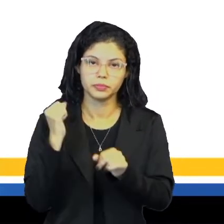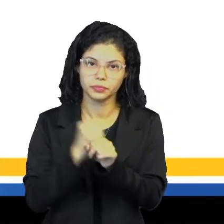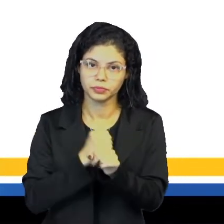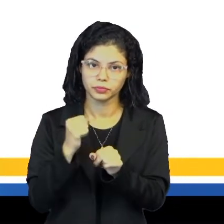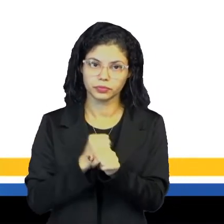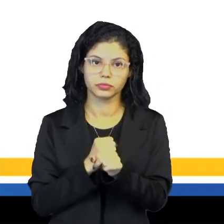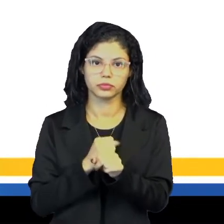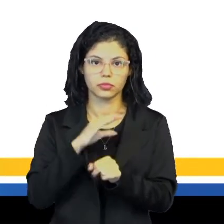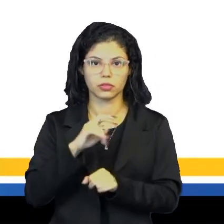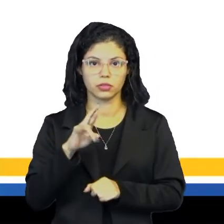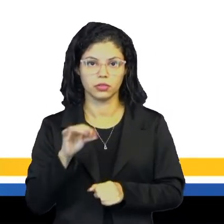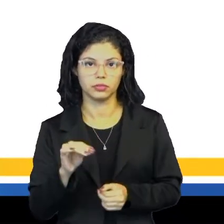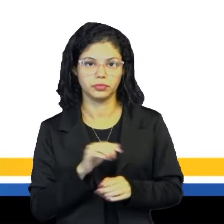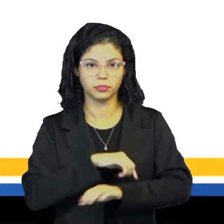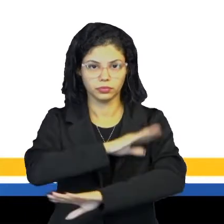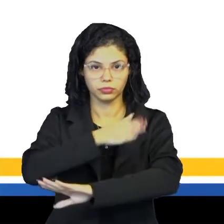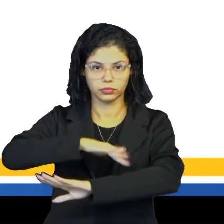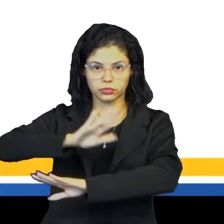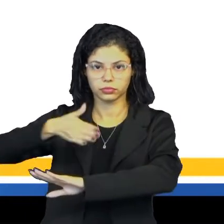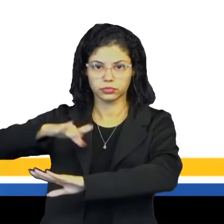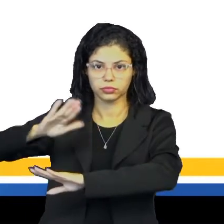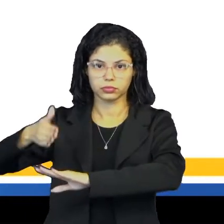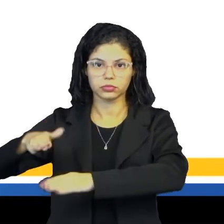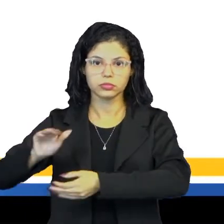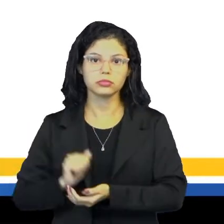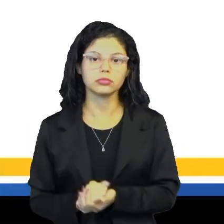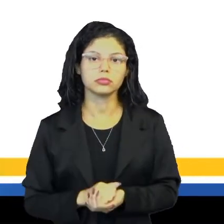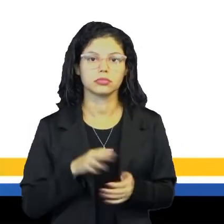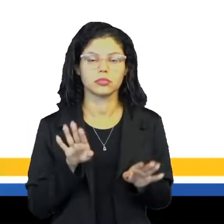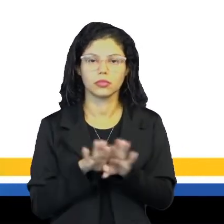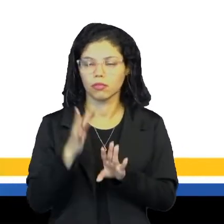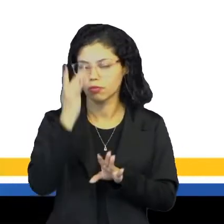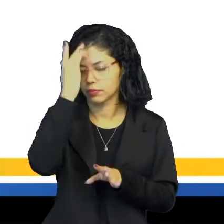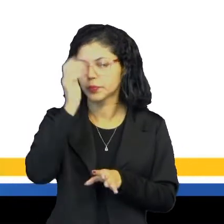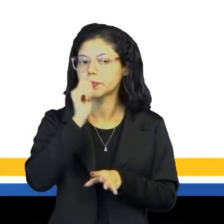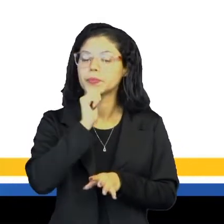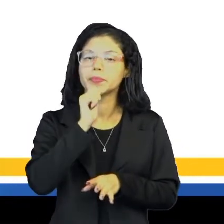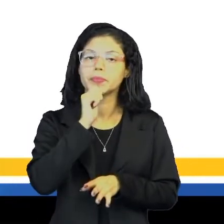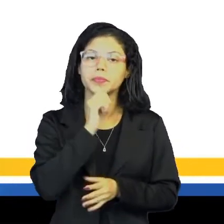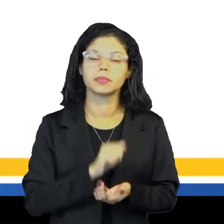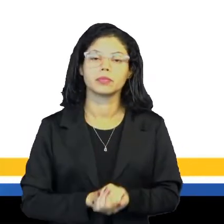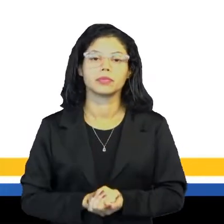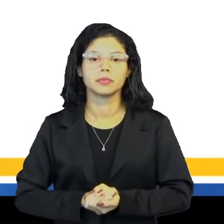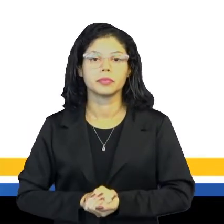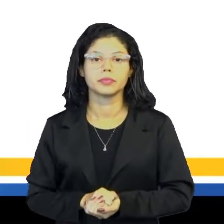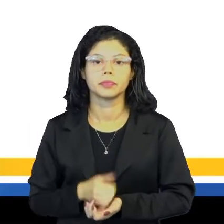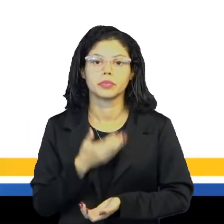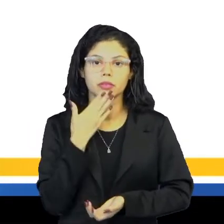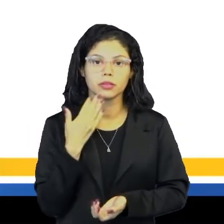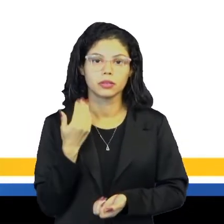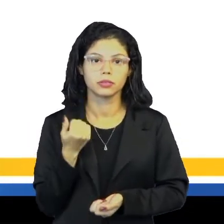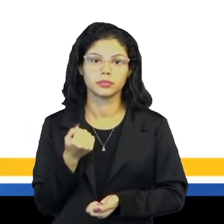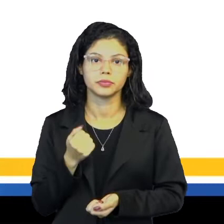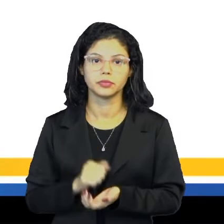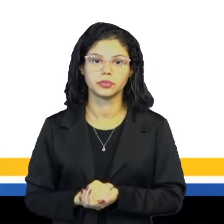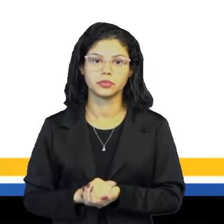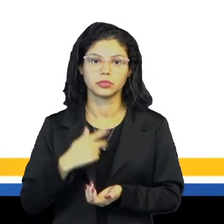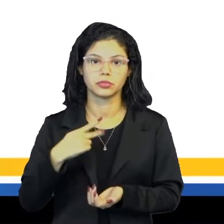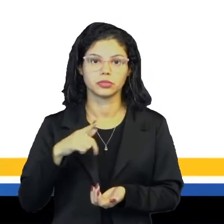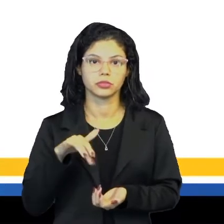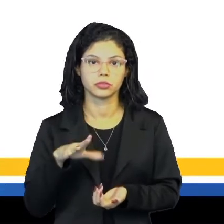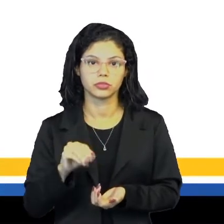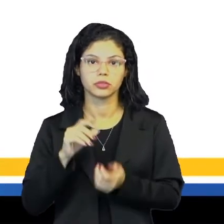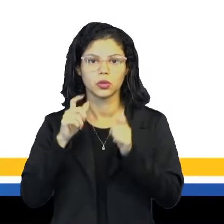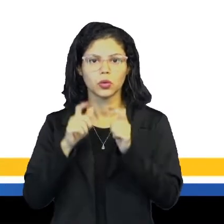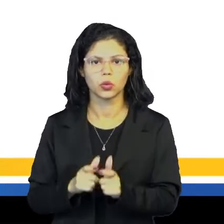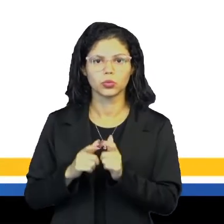Construída em costas montanhosas, tá? O teatro, o que facilitava a acústica. Já o palco era o